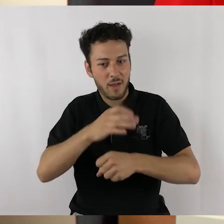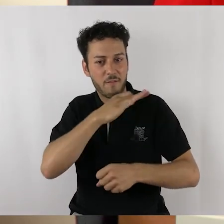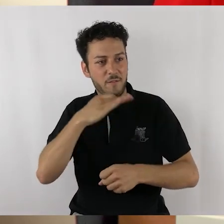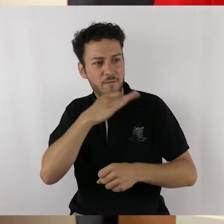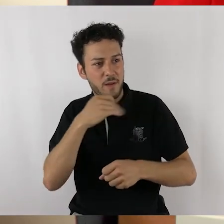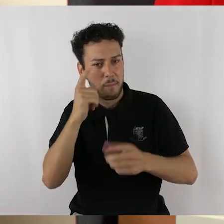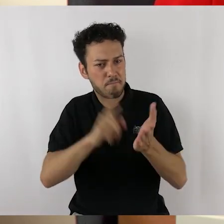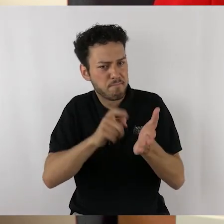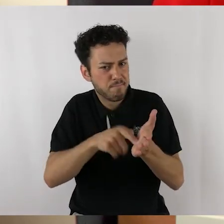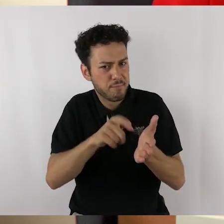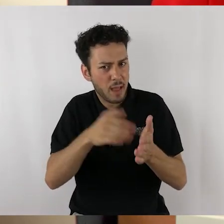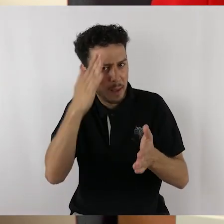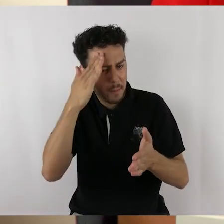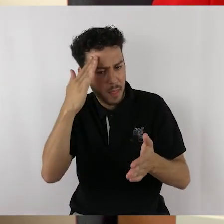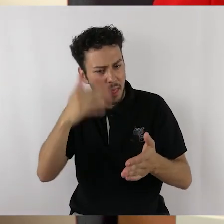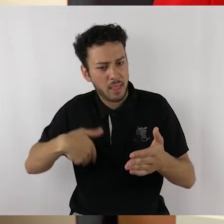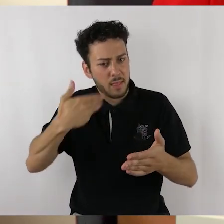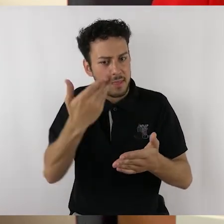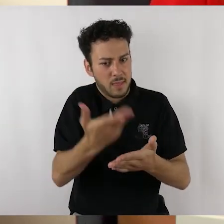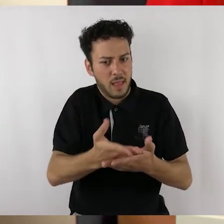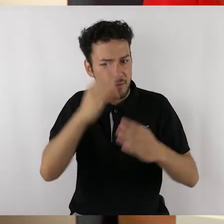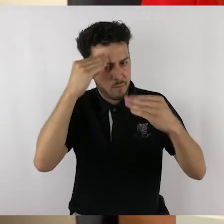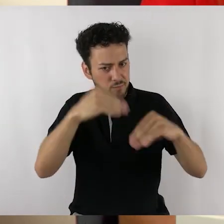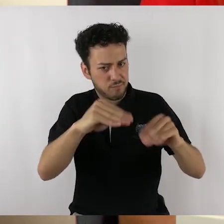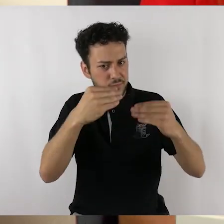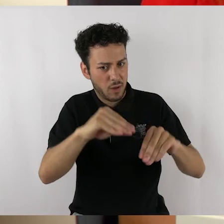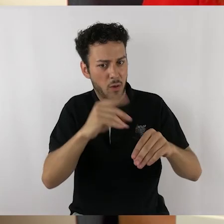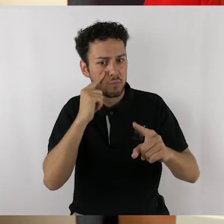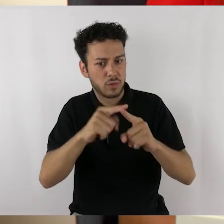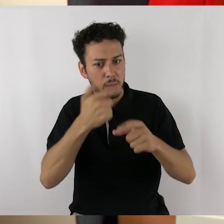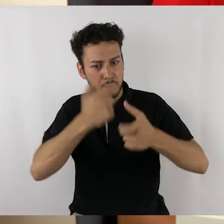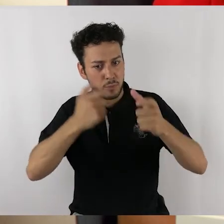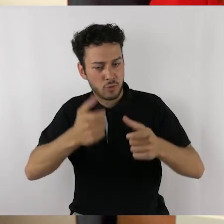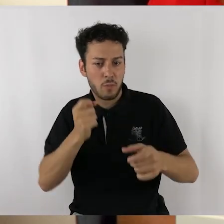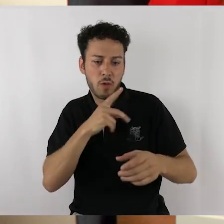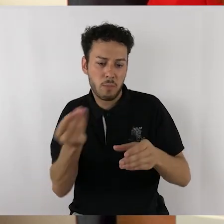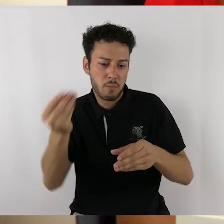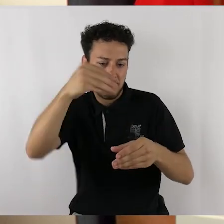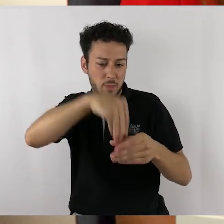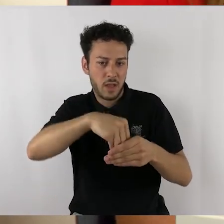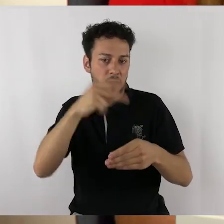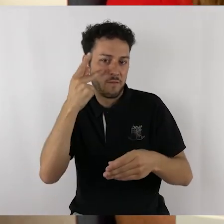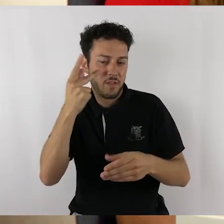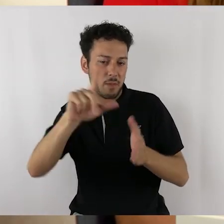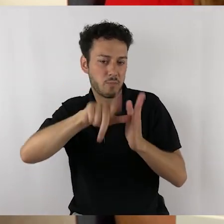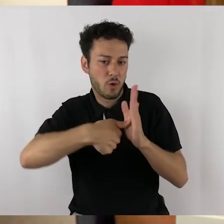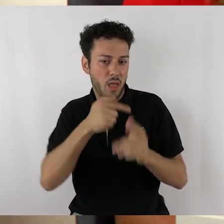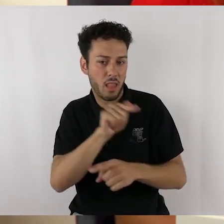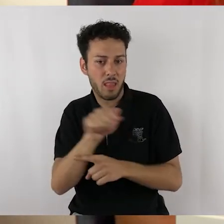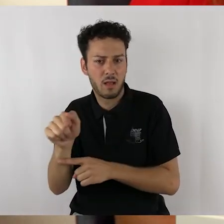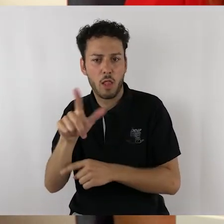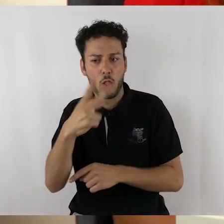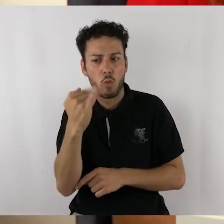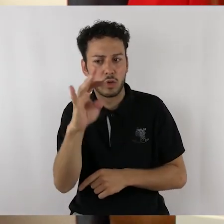as necessidades de cada família e capacita os seus membros para que possam ser parte desse projeto de vida Luiz